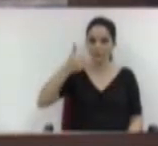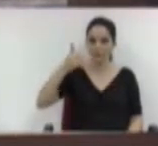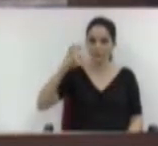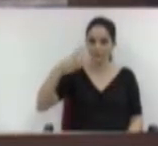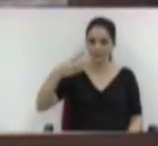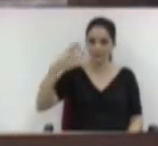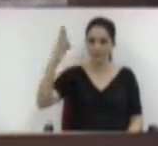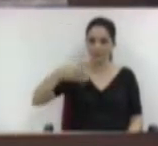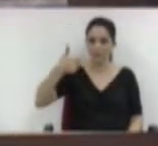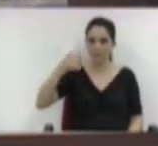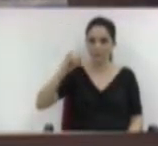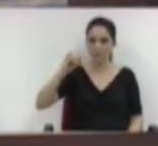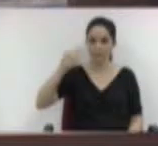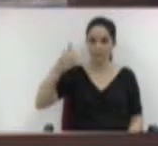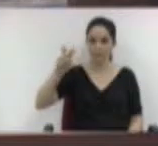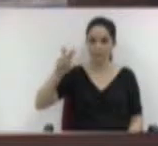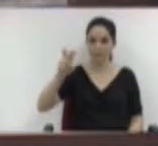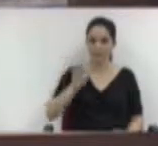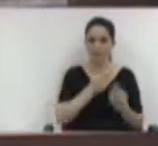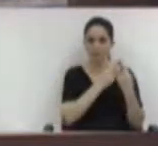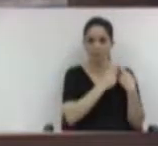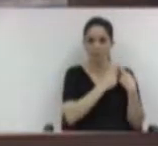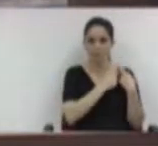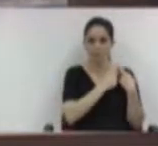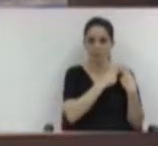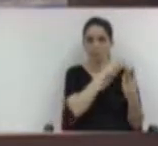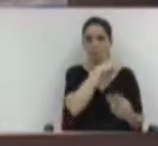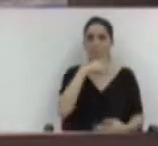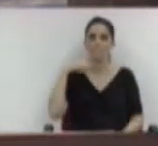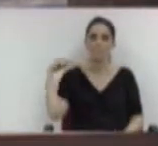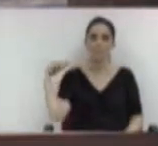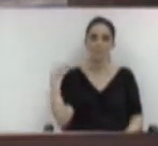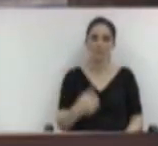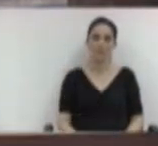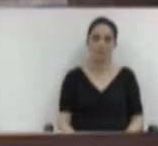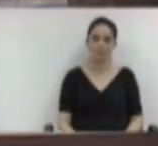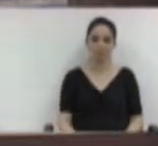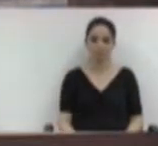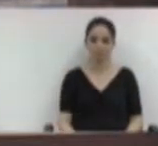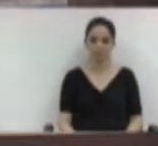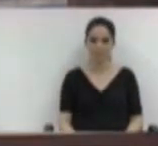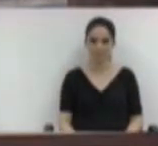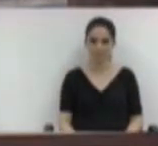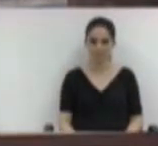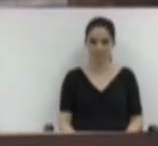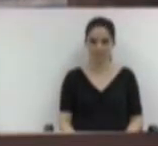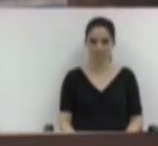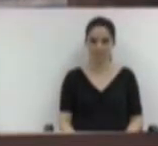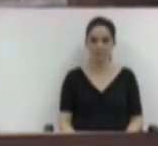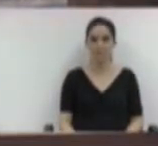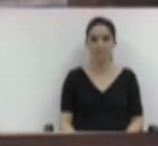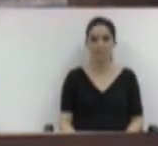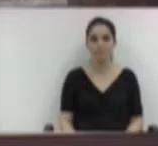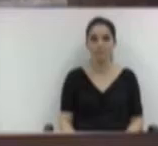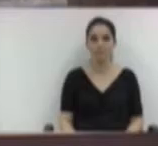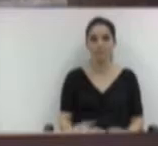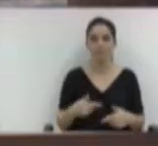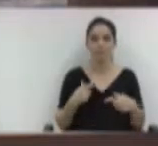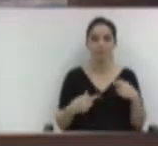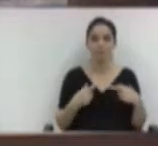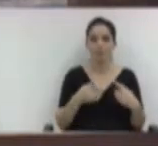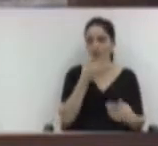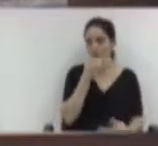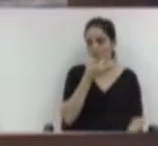913/2015. Autora, vereadora doutora Mayra da Costa. O requerimento da vereadora e doutora Mayra Costa está